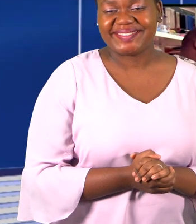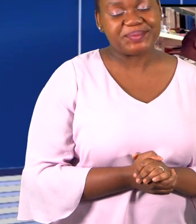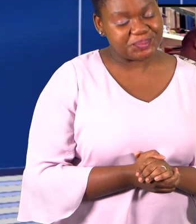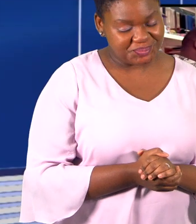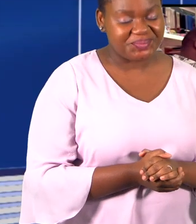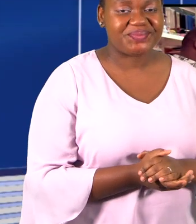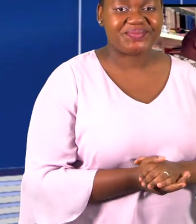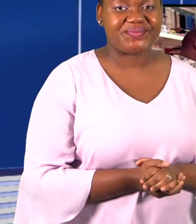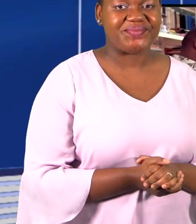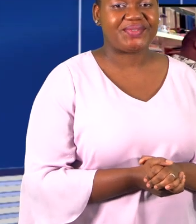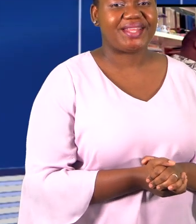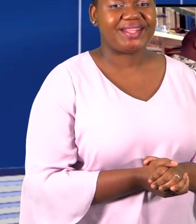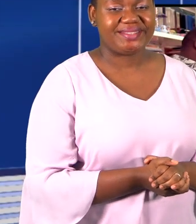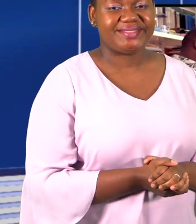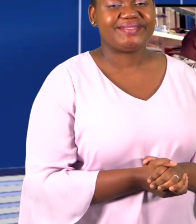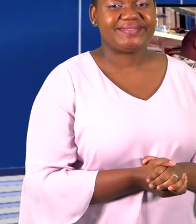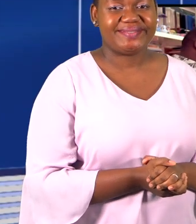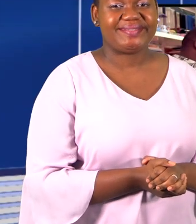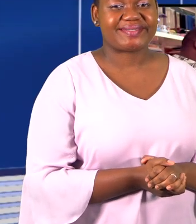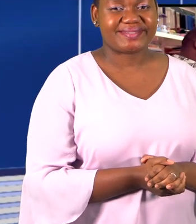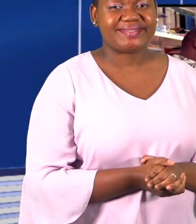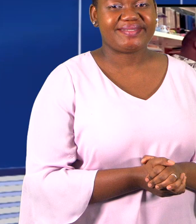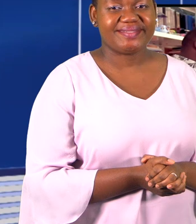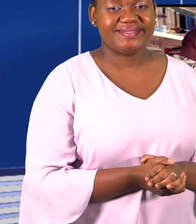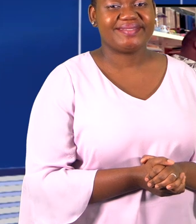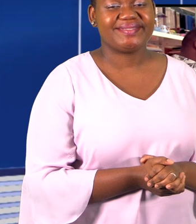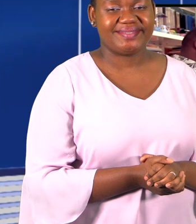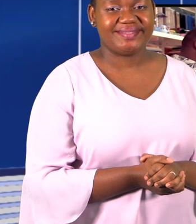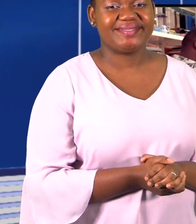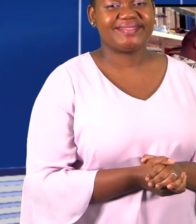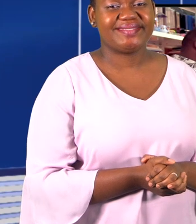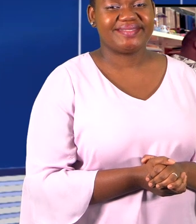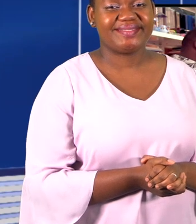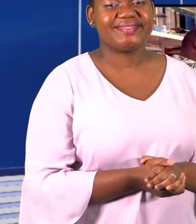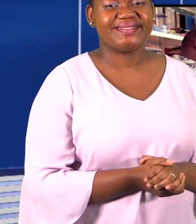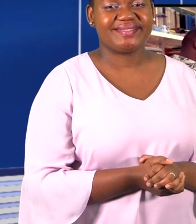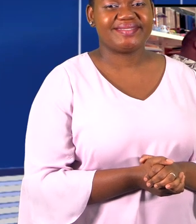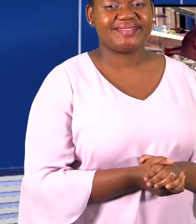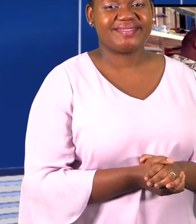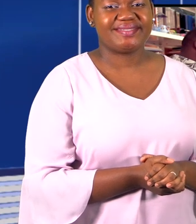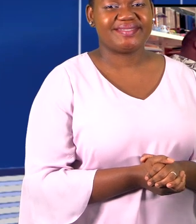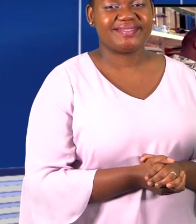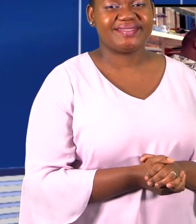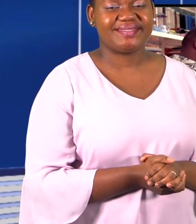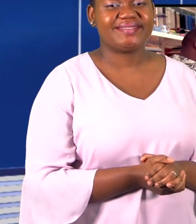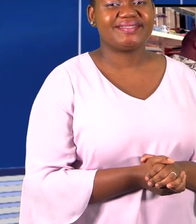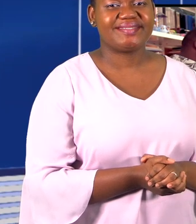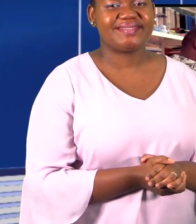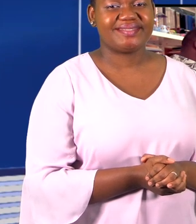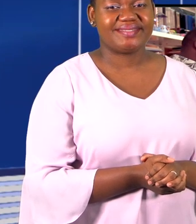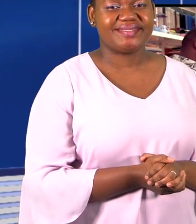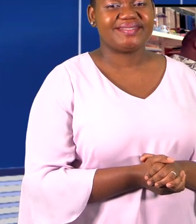O que não é comum é ver alguns serviços, como uma sala de aulas num hospital, para que as crianças